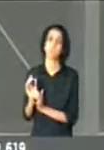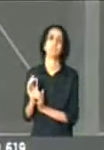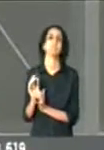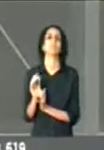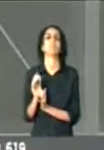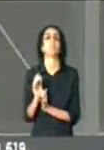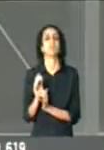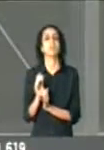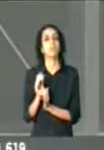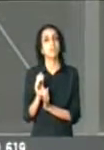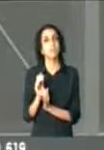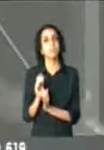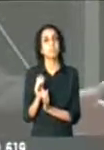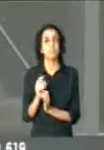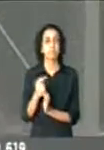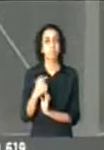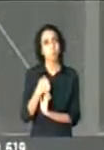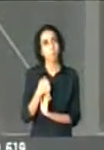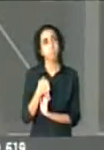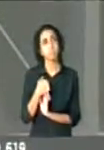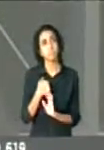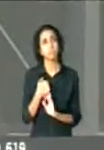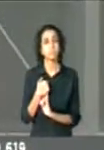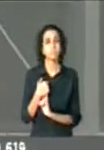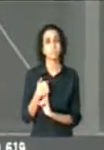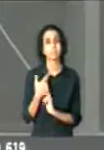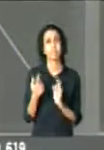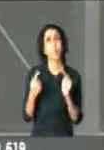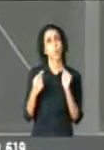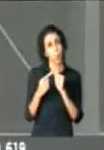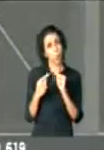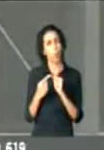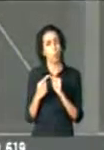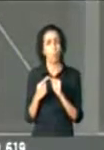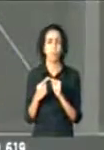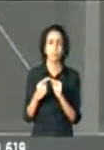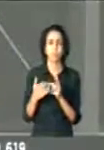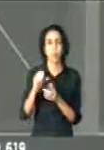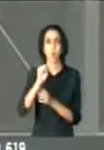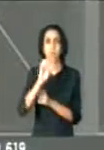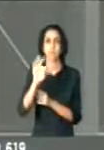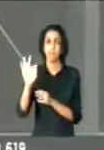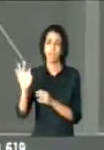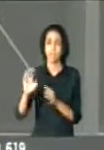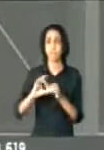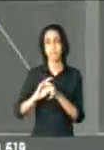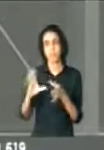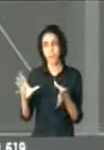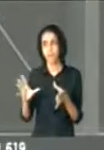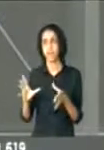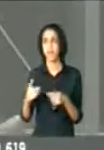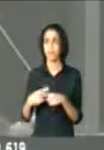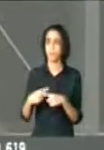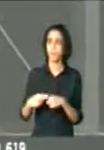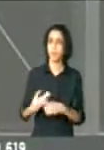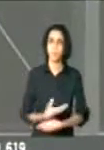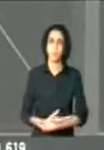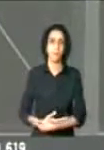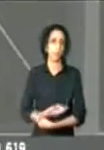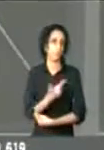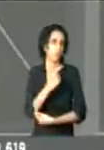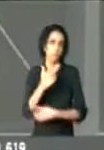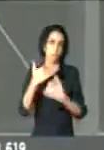esta hipótese, admito que o Supremo chegue até aí, autorizando o aborto nos casos